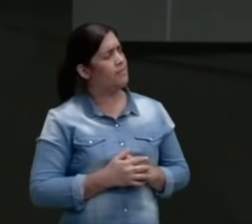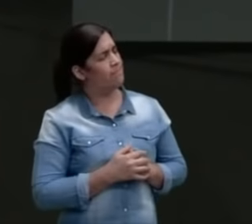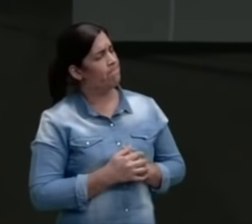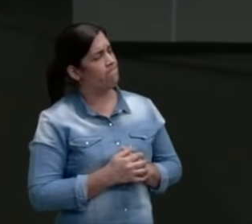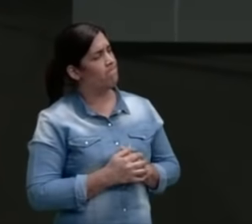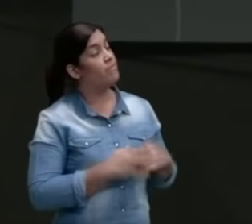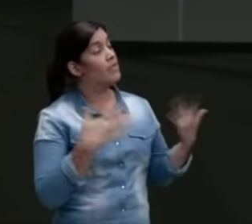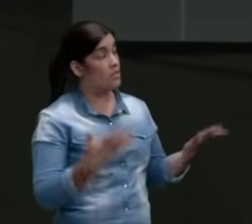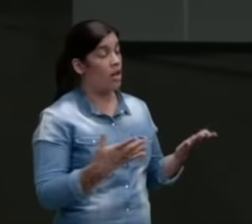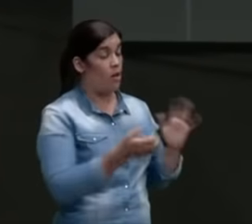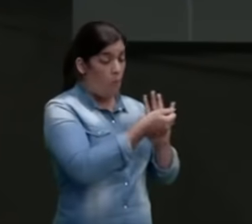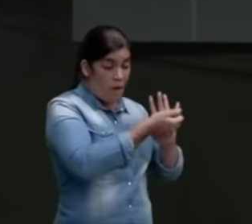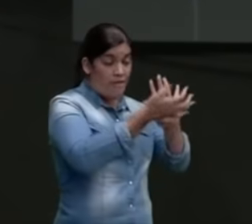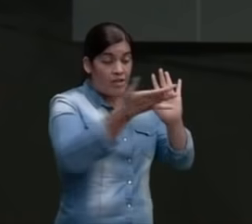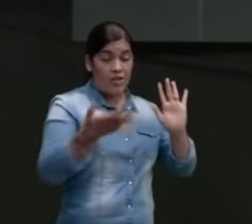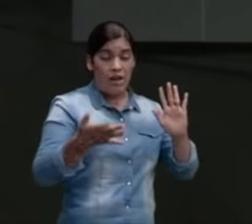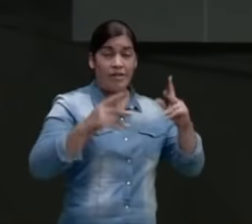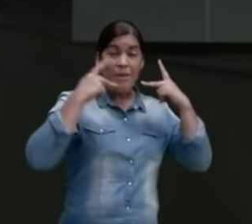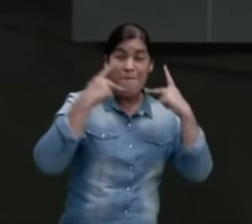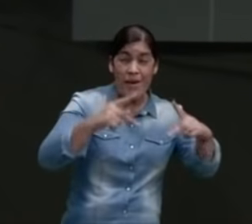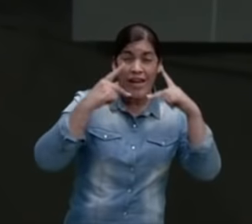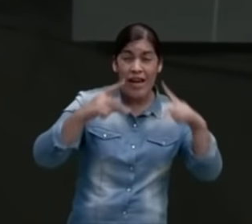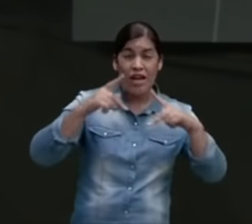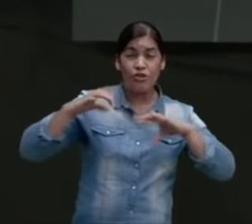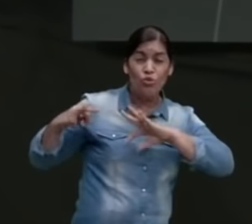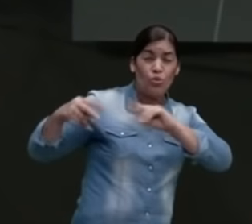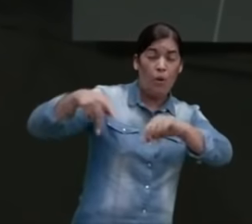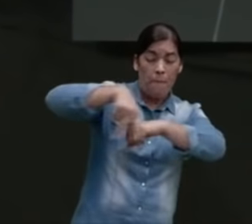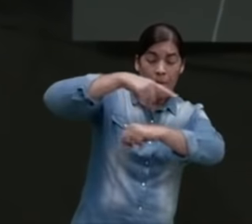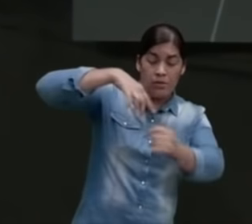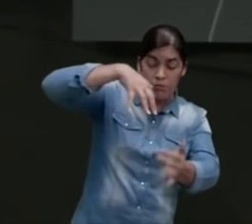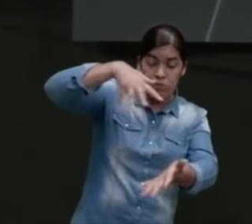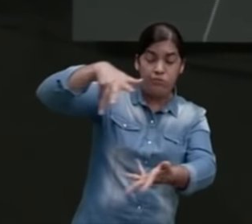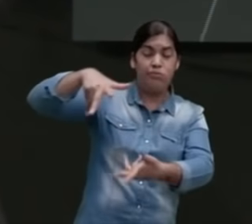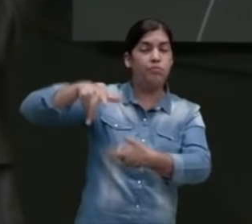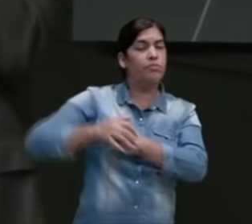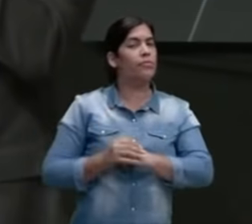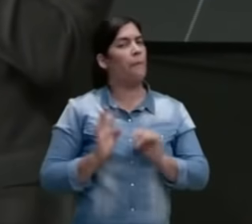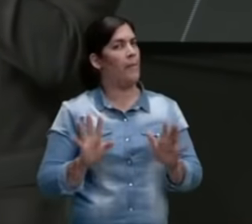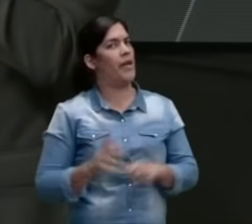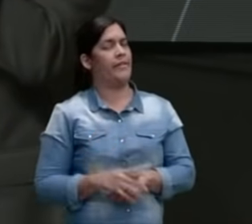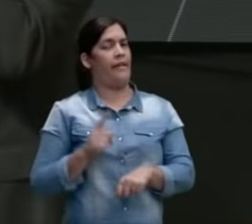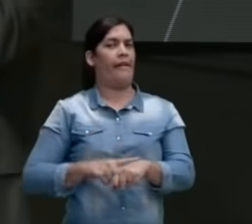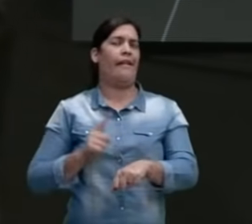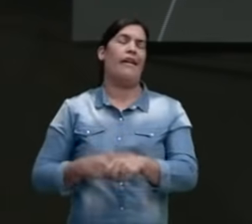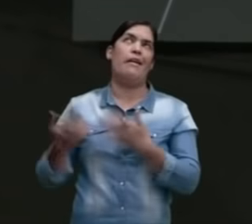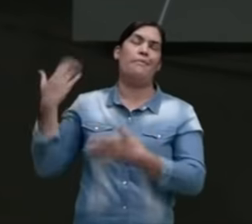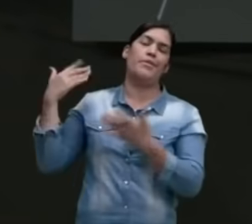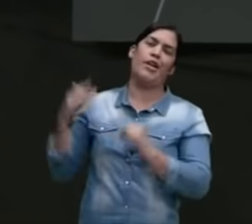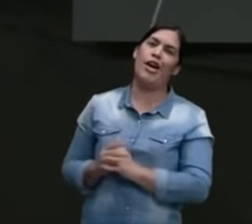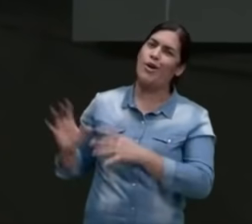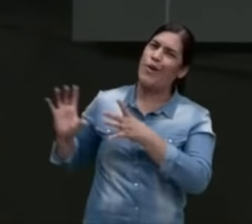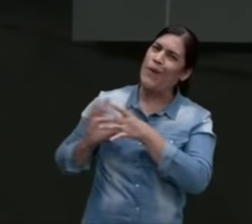olha, então o evangelho vai ser pregado em todas as nações. Só que naquela época, irmãos, era um